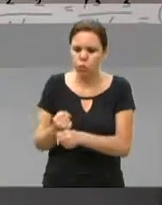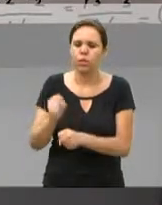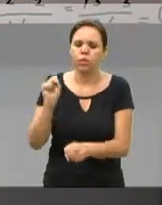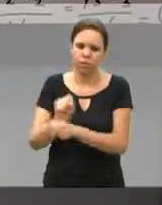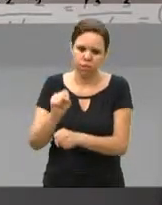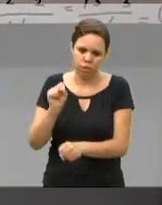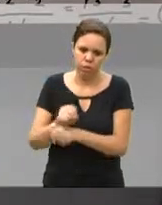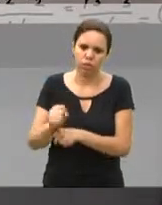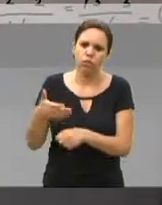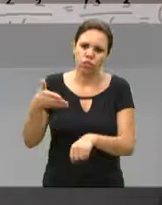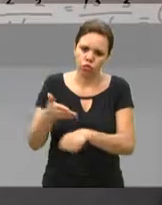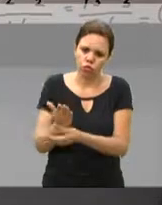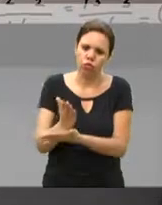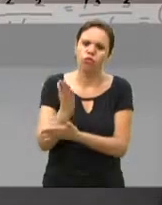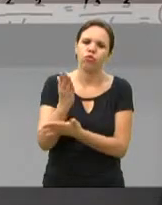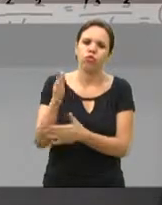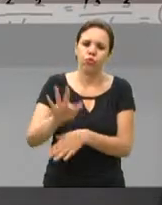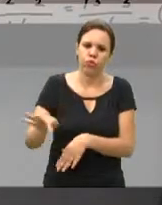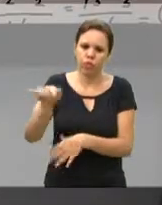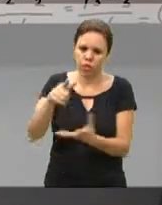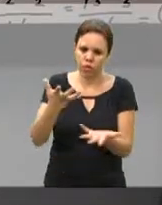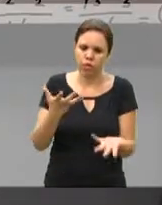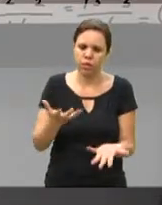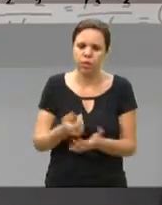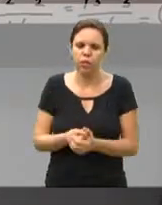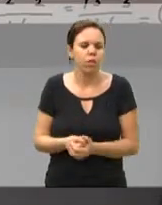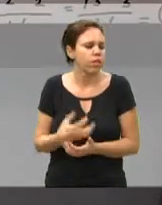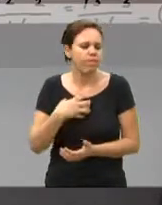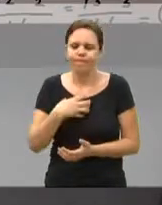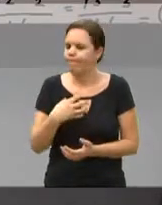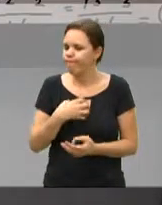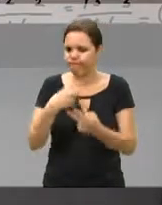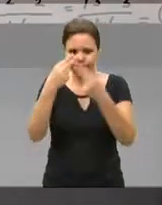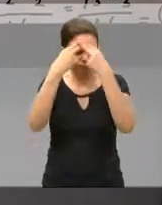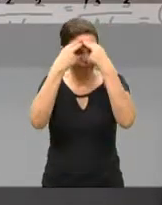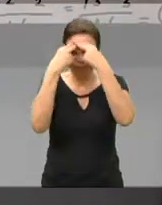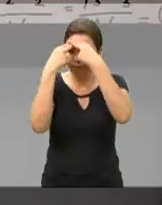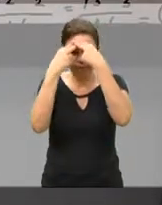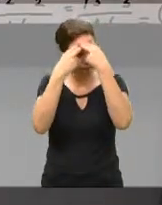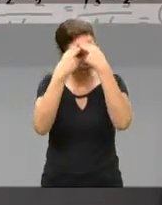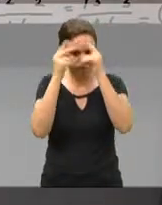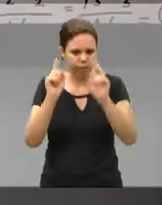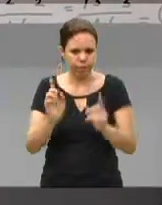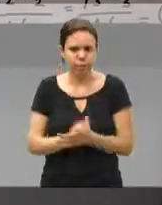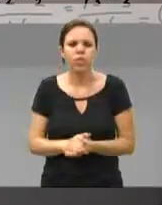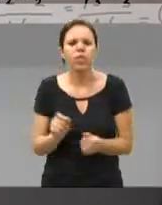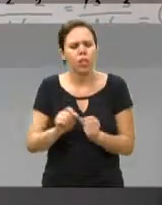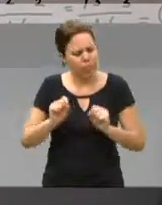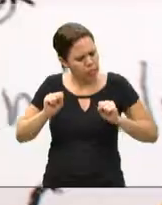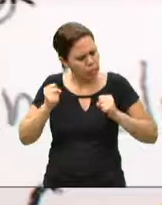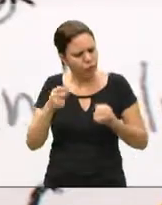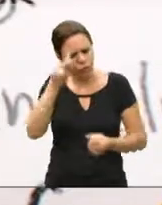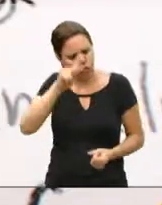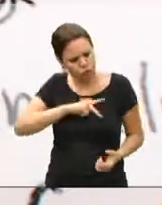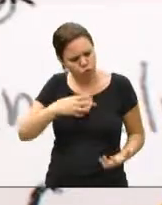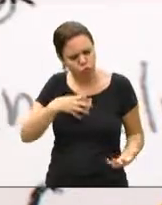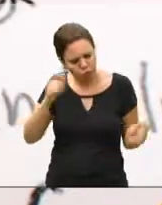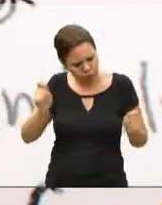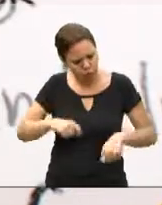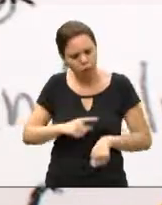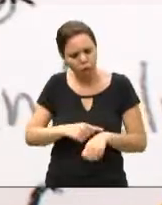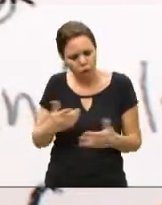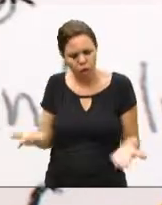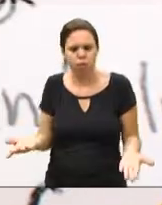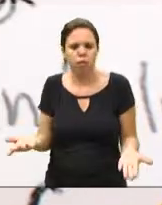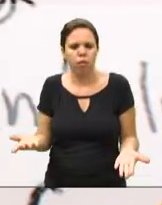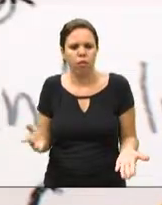mais para você ingressar naquela universidade. E não se sentir frustrado. Não se sentir frustrado, de forma alguma. Você fez aquilo que você tinha para fazer naquele